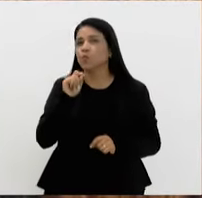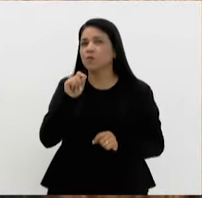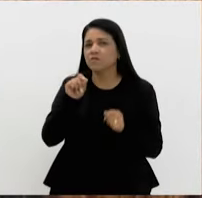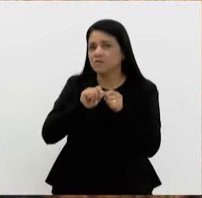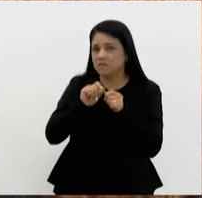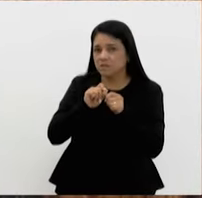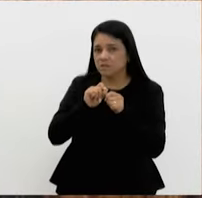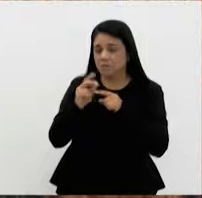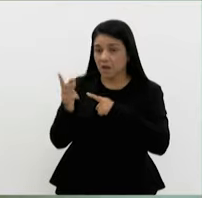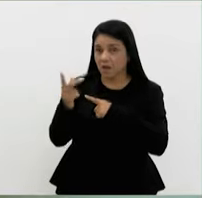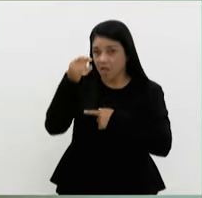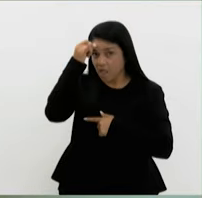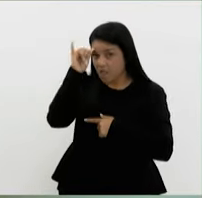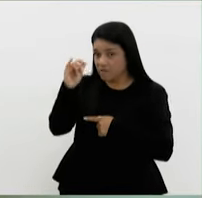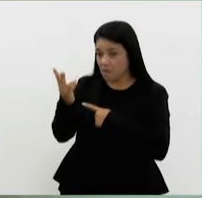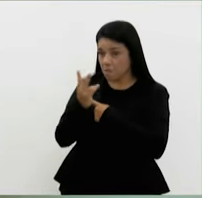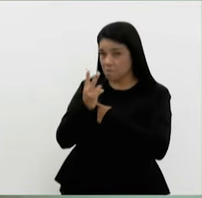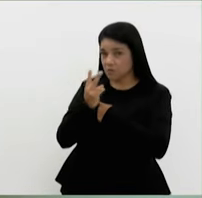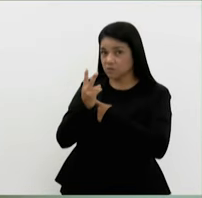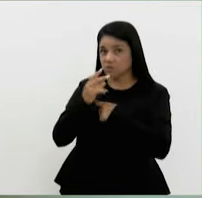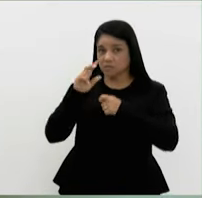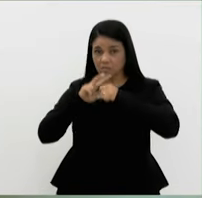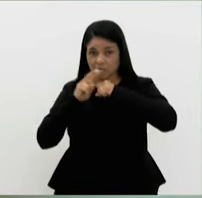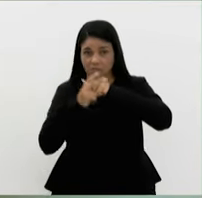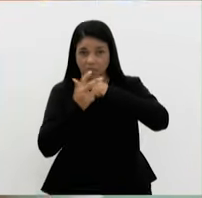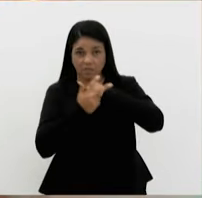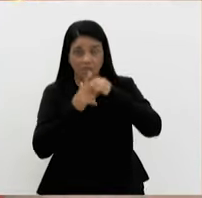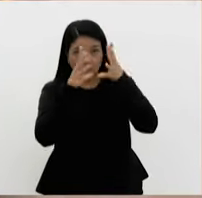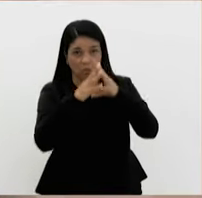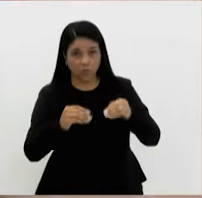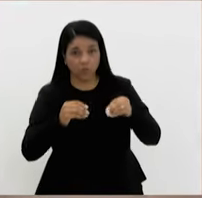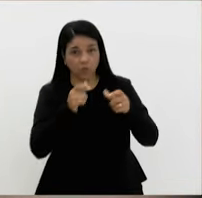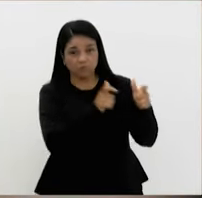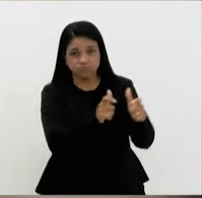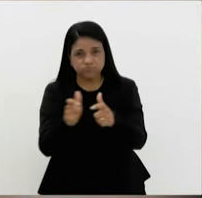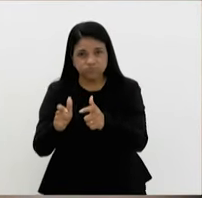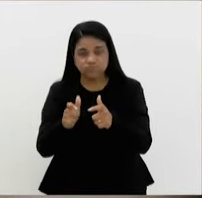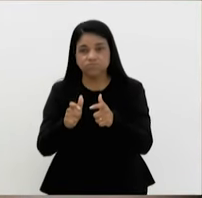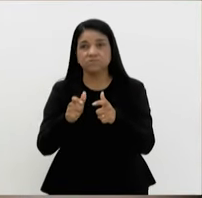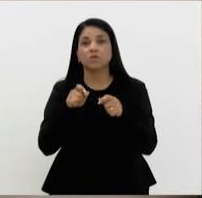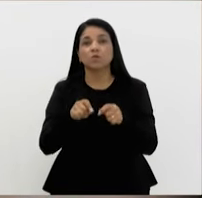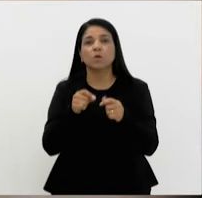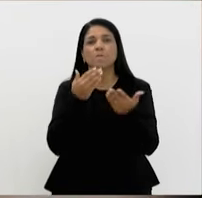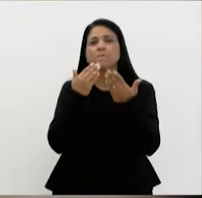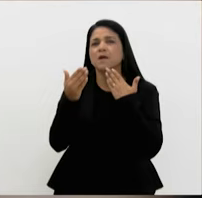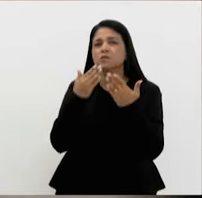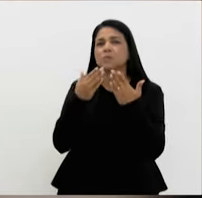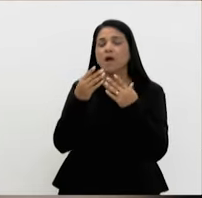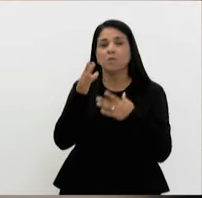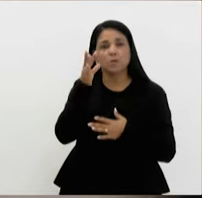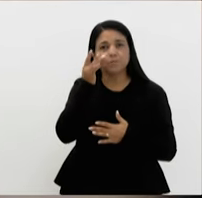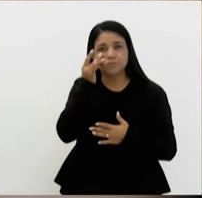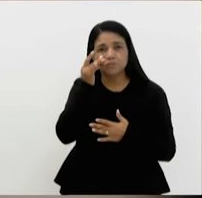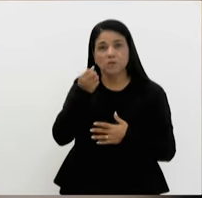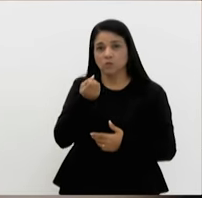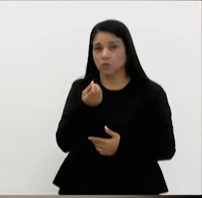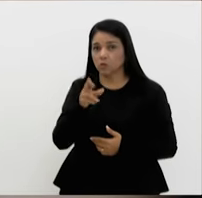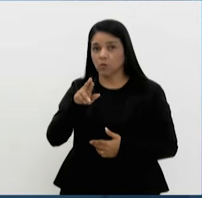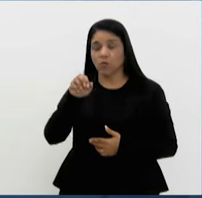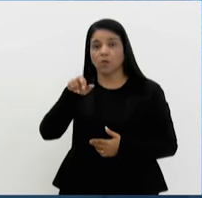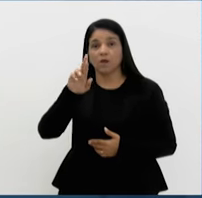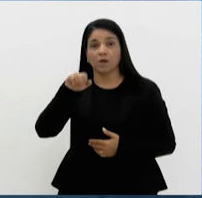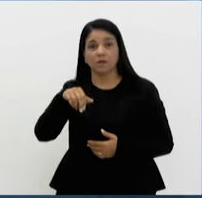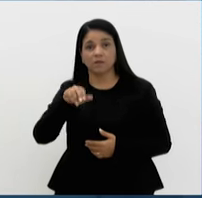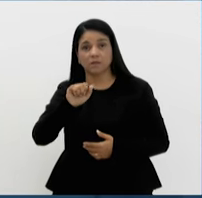para se prevenir contra a dengue e erradicar os focos do mosquito? E um bate-papo ao vivo com o Dr. Renan Torres